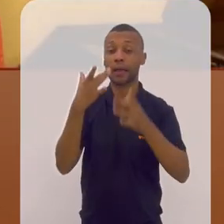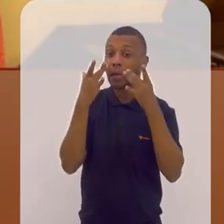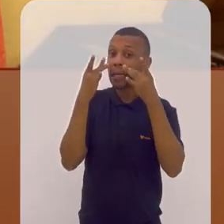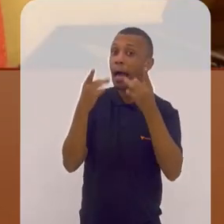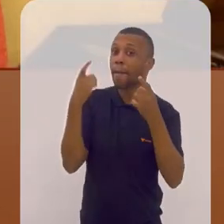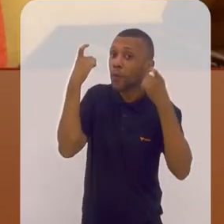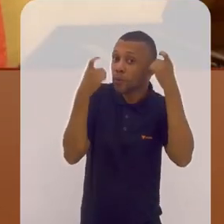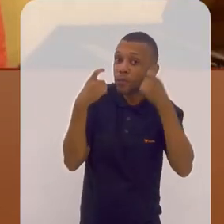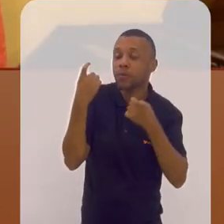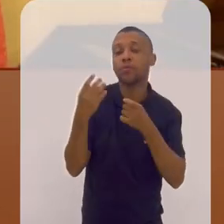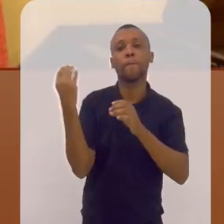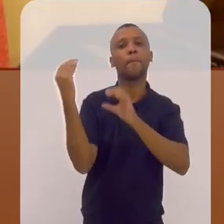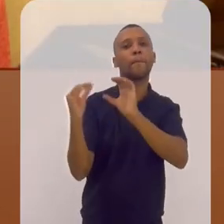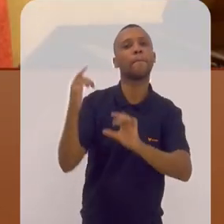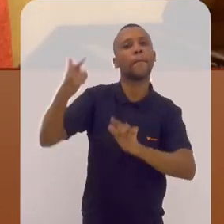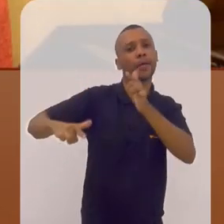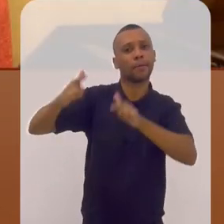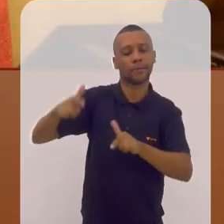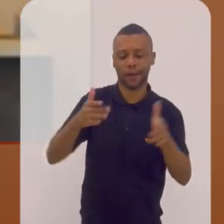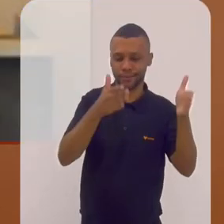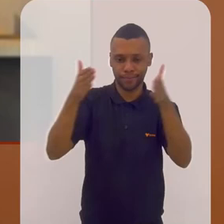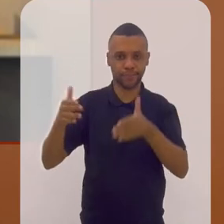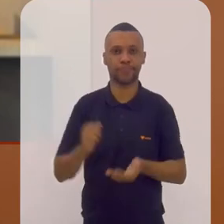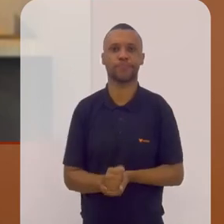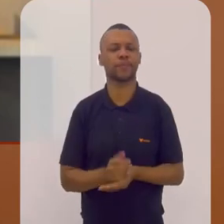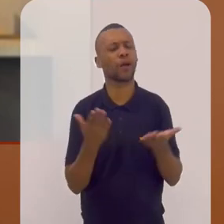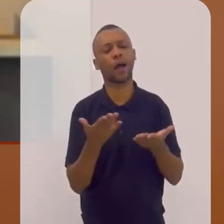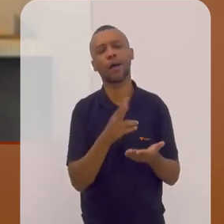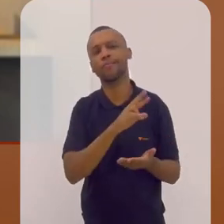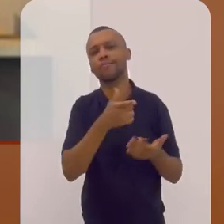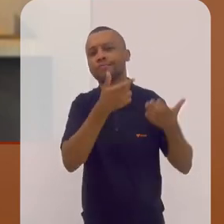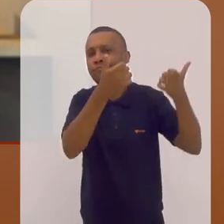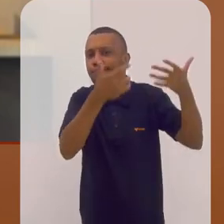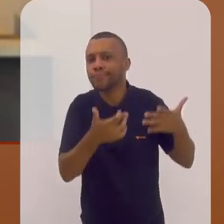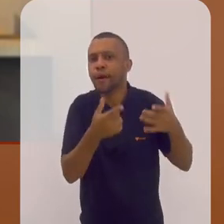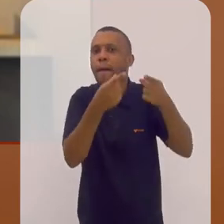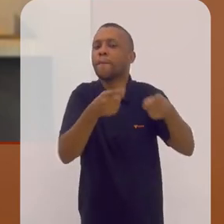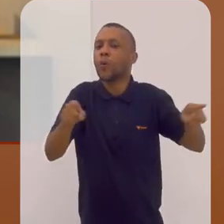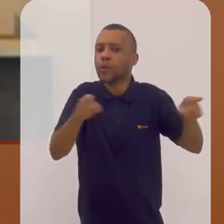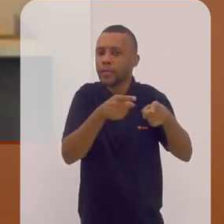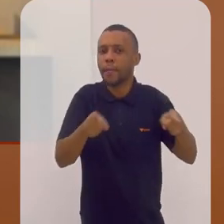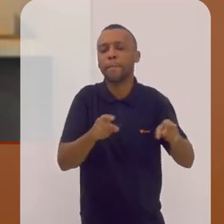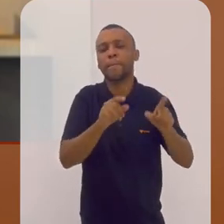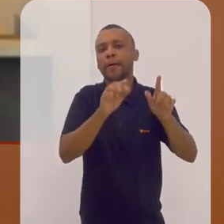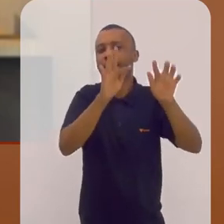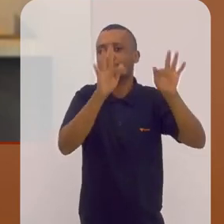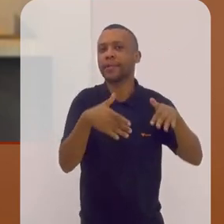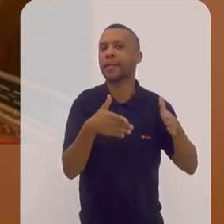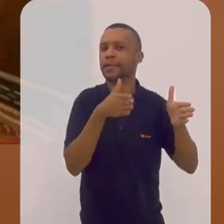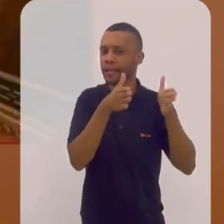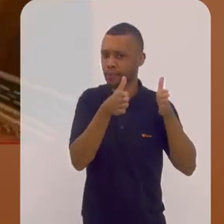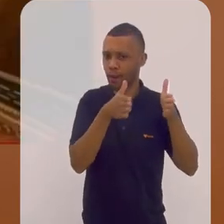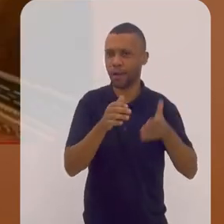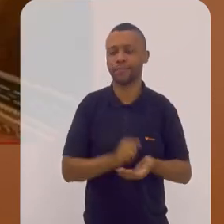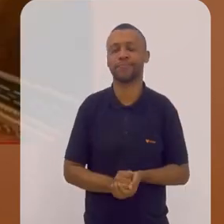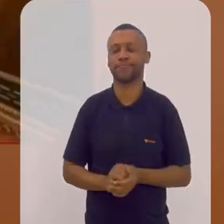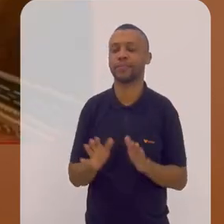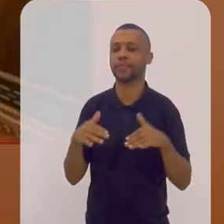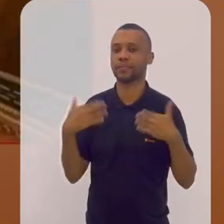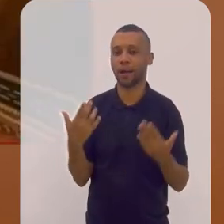mais. E agora, Rosana, vamos fazer um pouquinho de música para encerrar esse bloco?